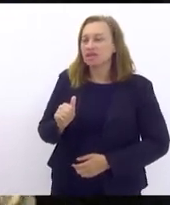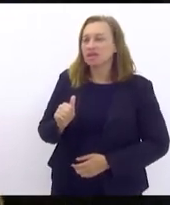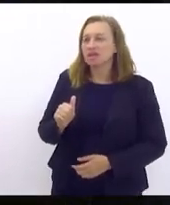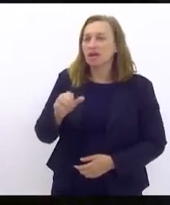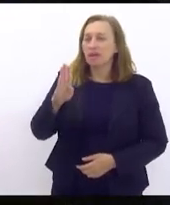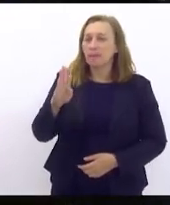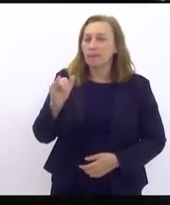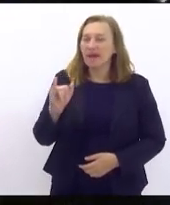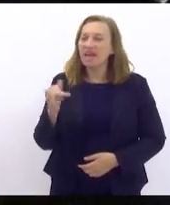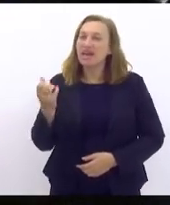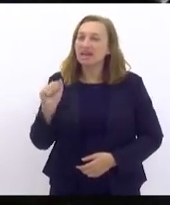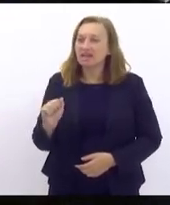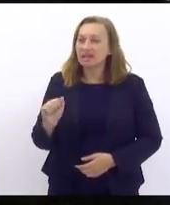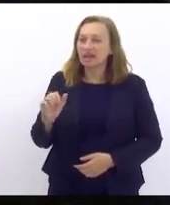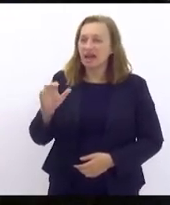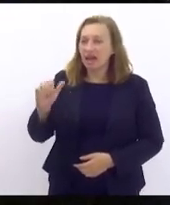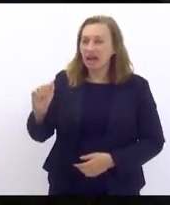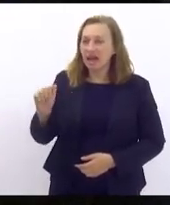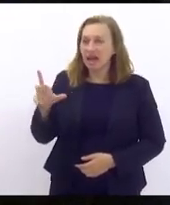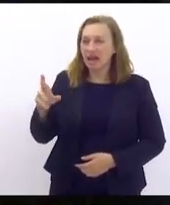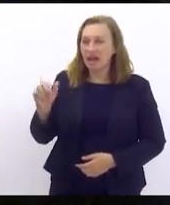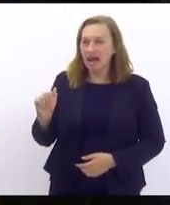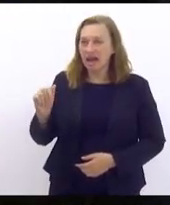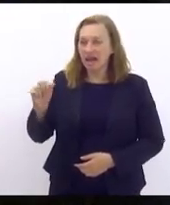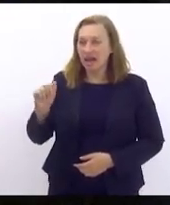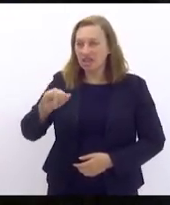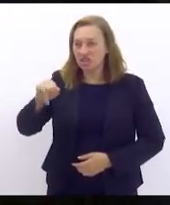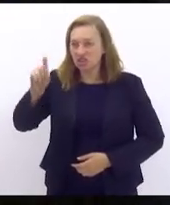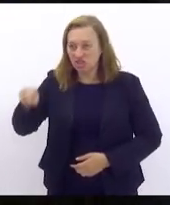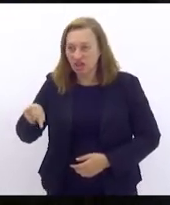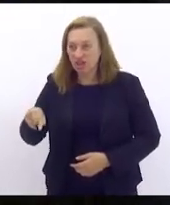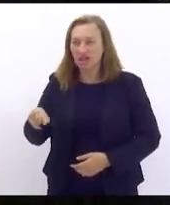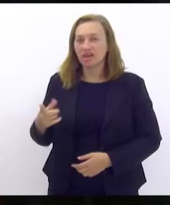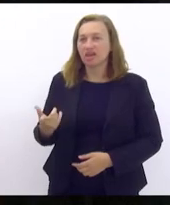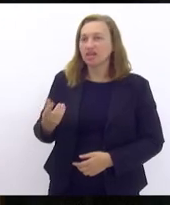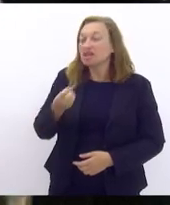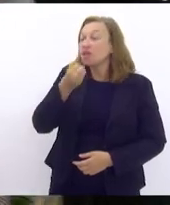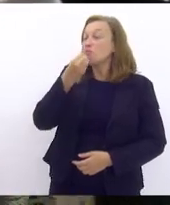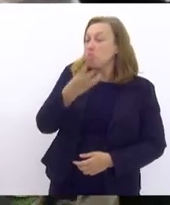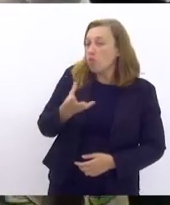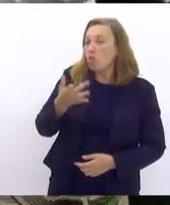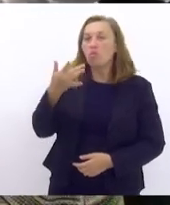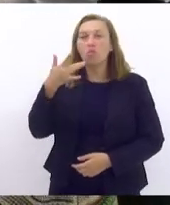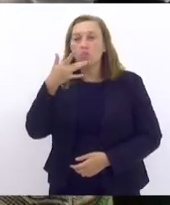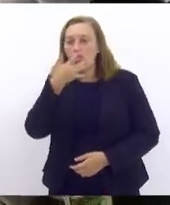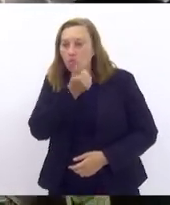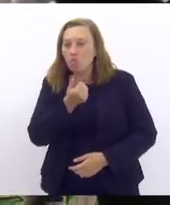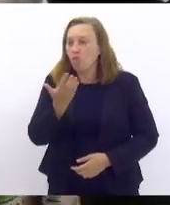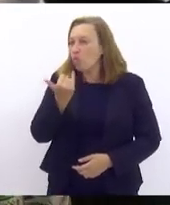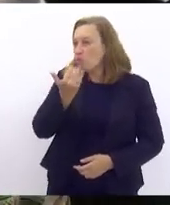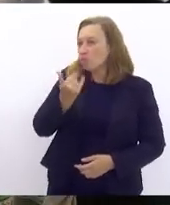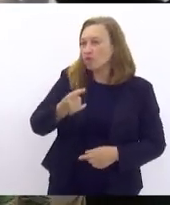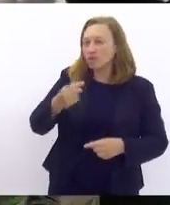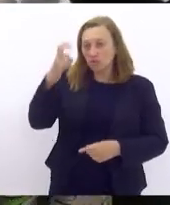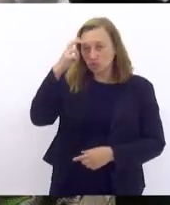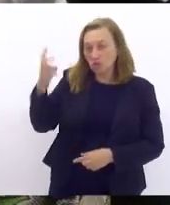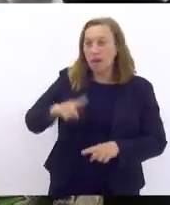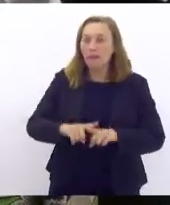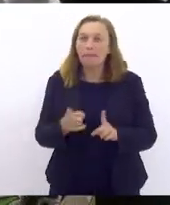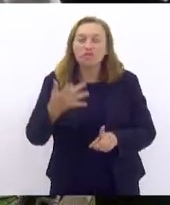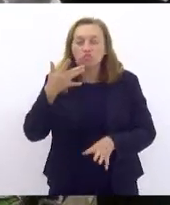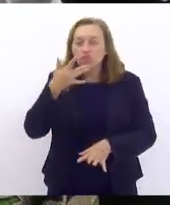e mostre o que, que a baiana tem, o que, que a acarajé traz de bom, não só culturalmente, mas um